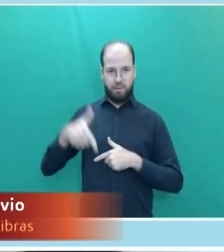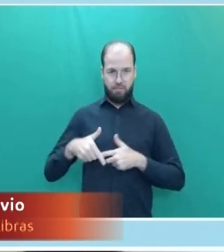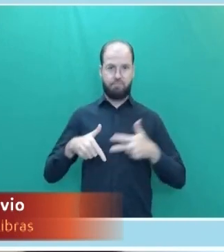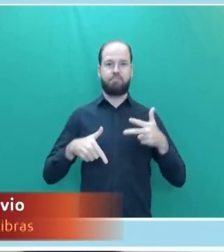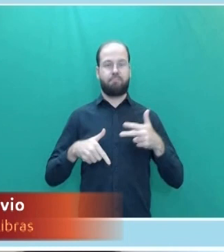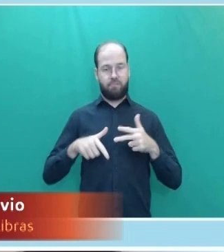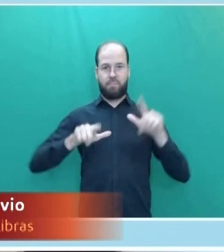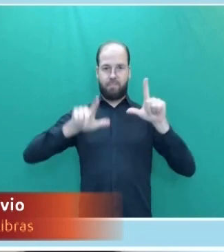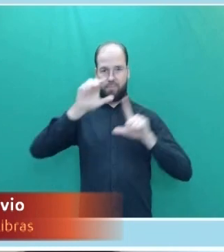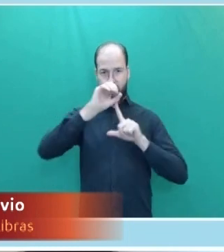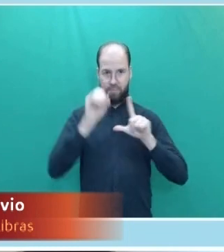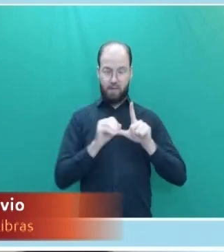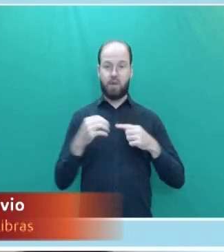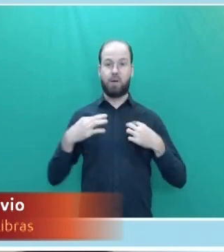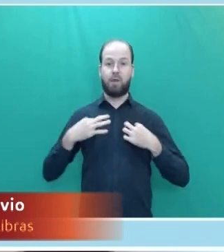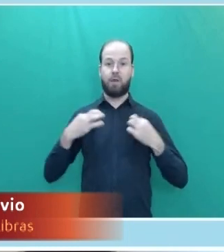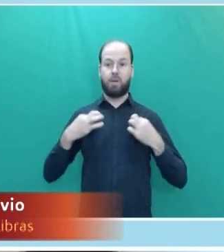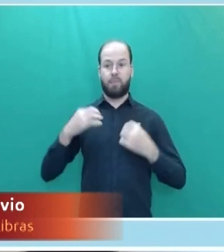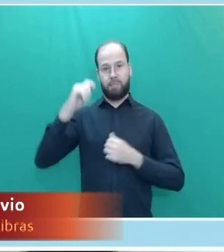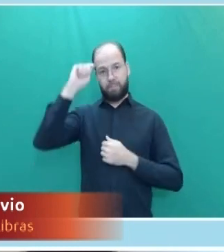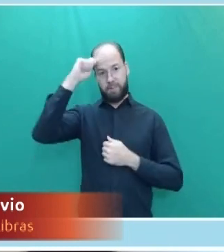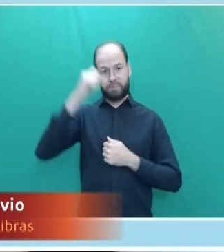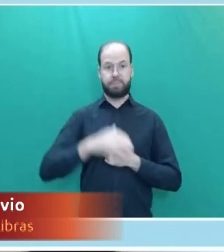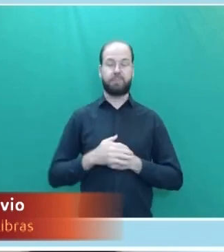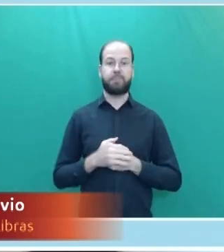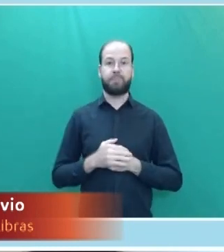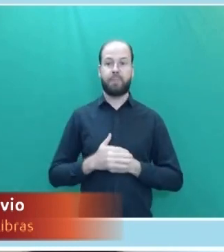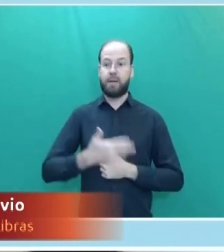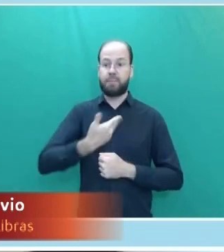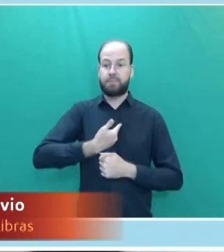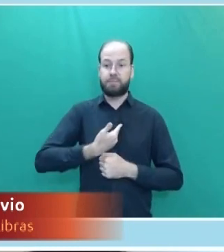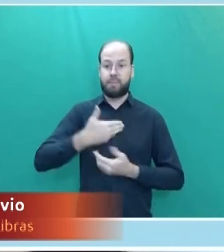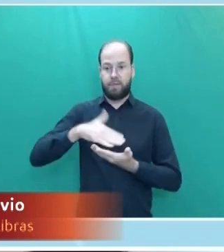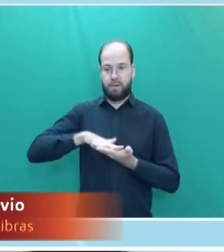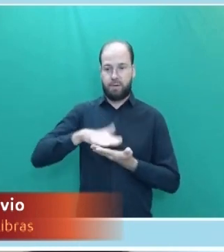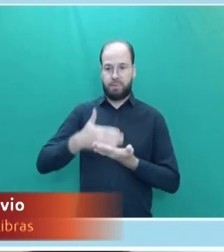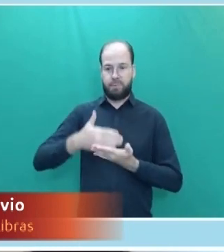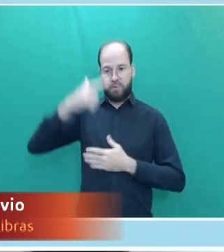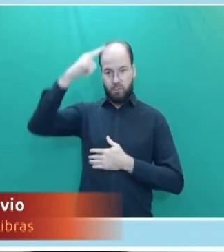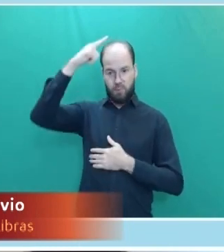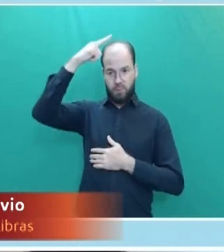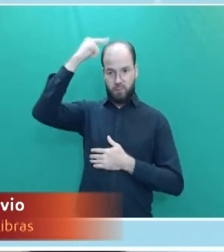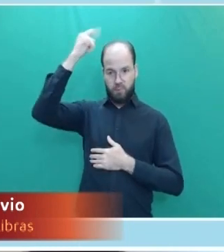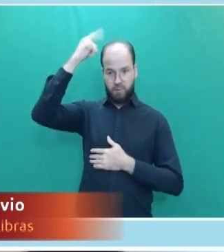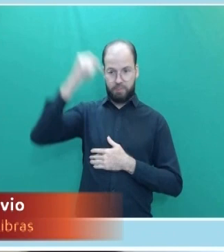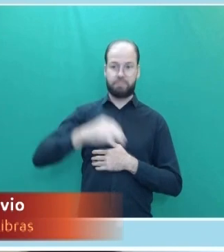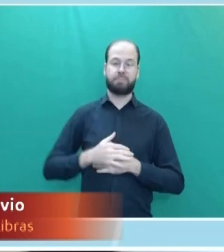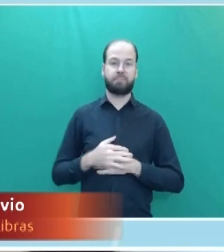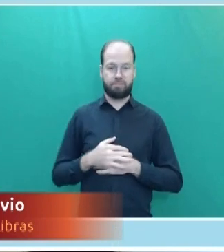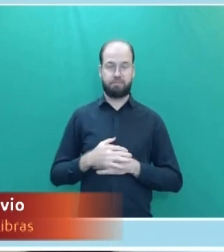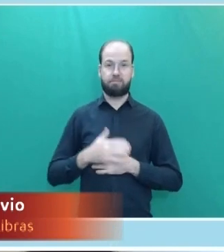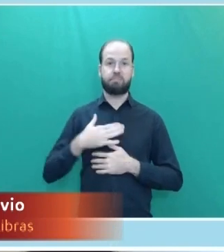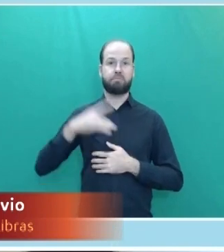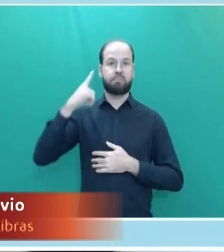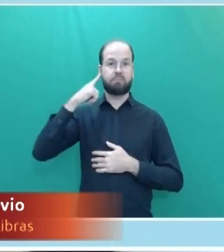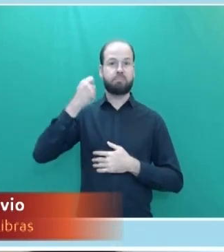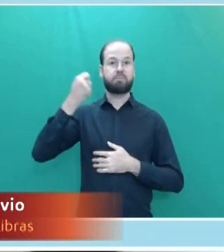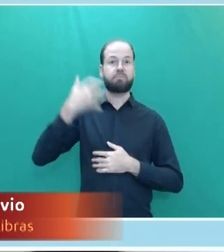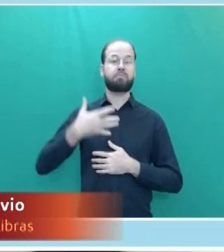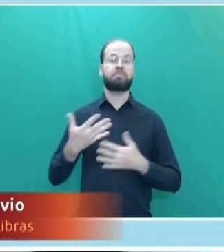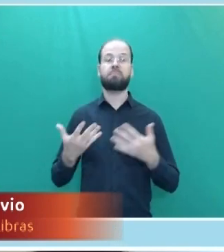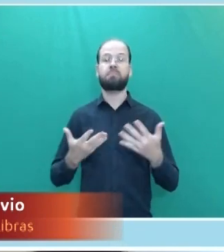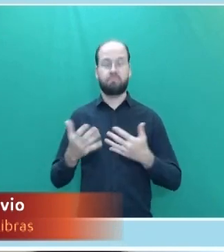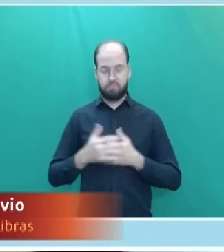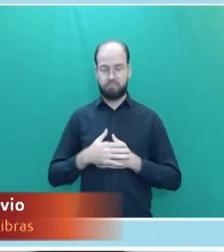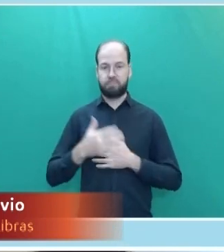roupa preta. Quem faz a interpretação para Libras nesse bloco é o Weber Flávio. E o Weber se descreve como um